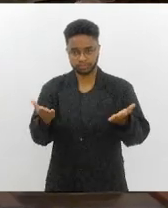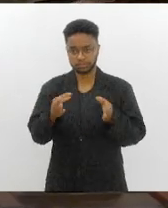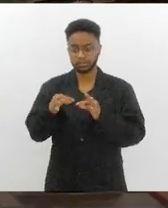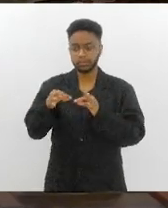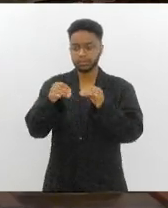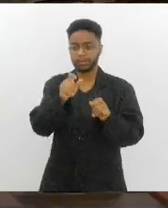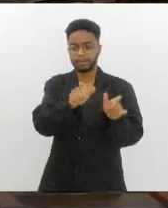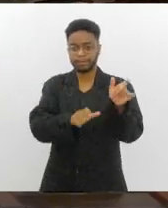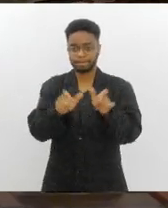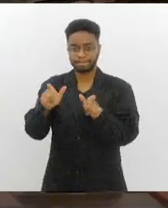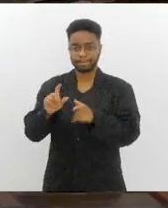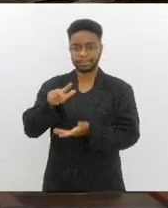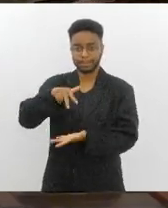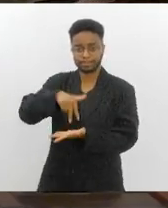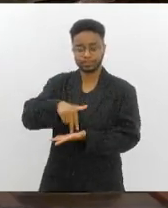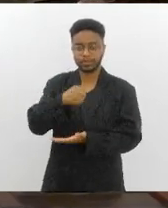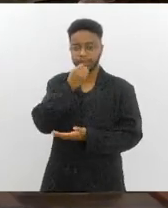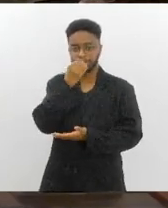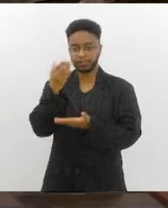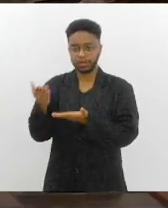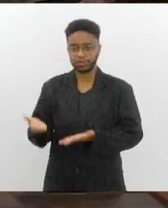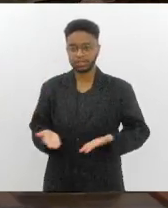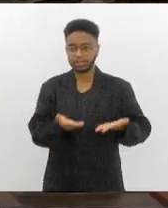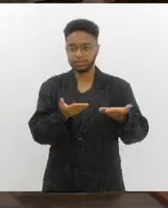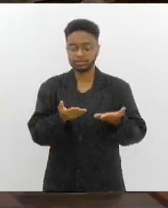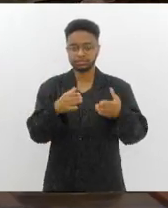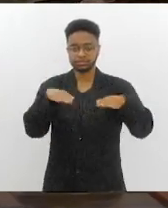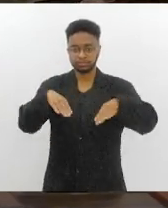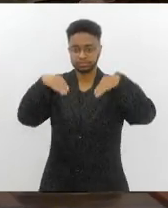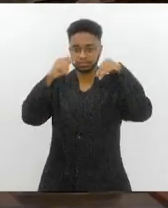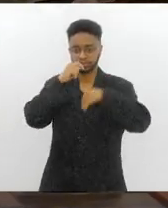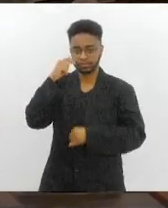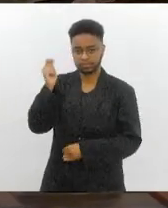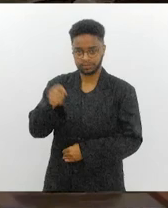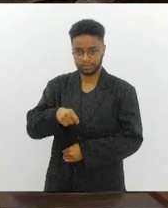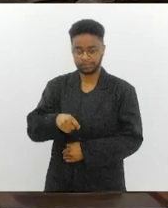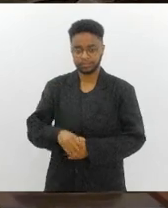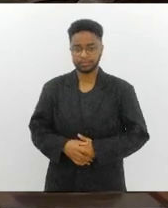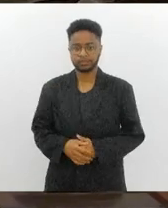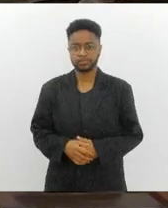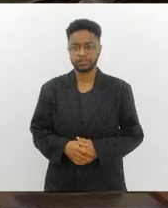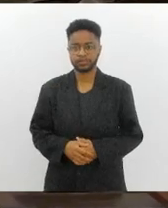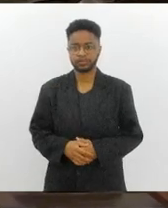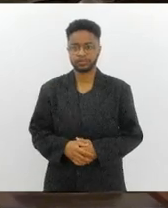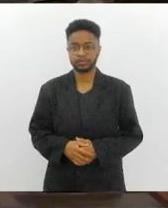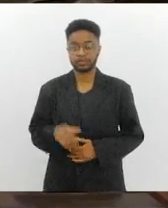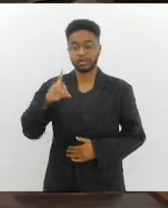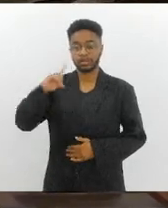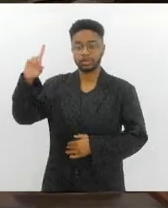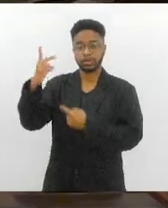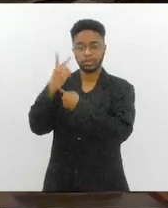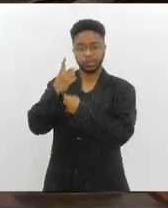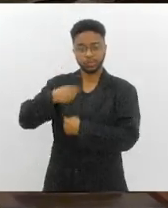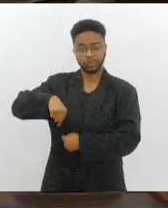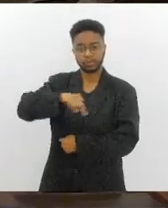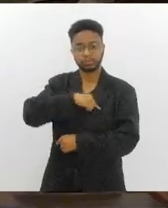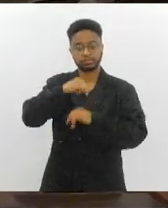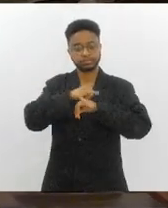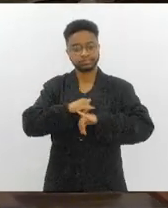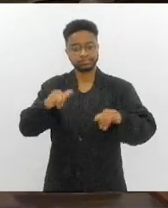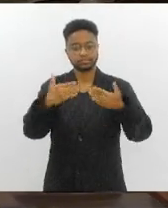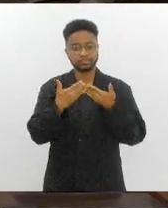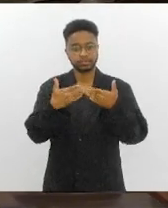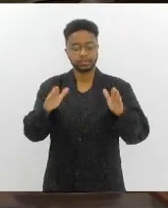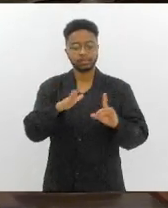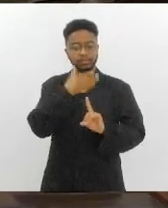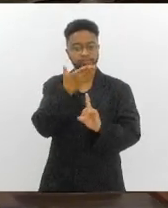aqui sejam muito bem-vindas ao Palácio Tiradentes. Sobre a proteção de Deus, declara aberta a sessão